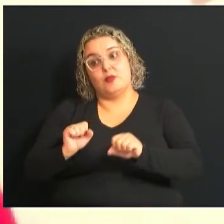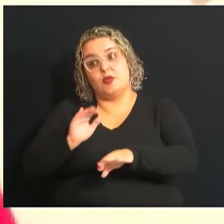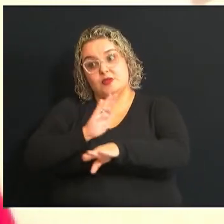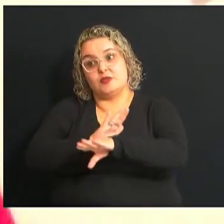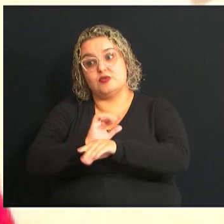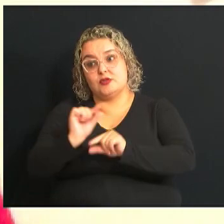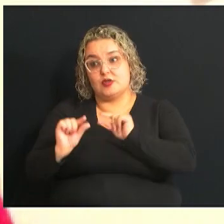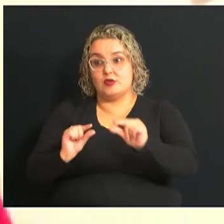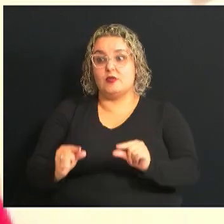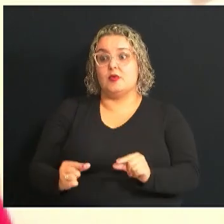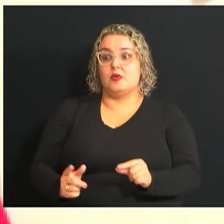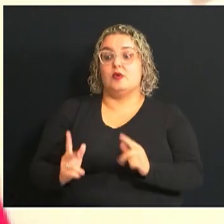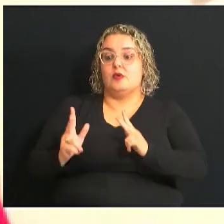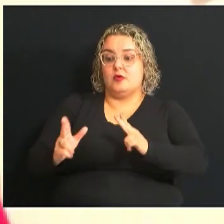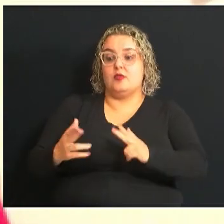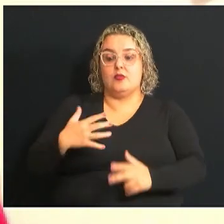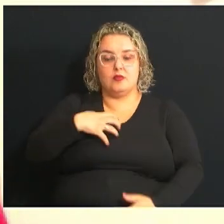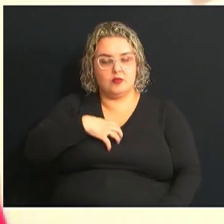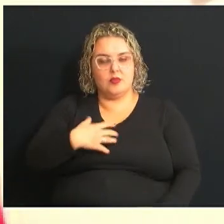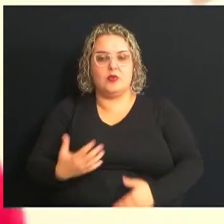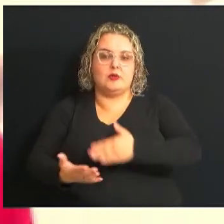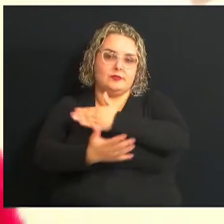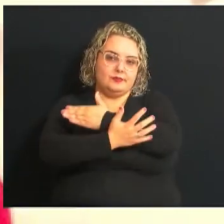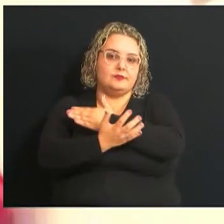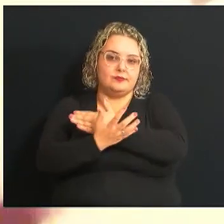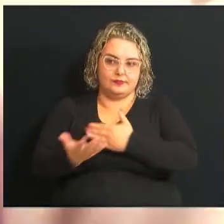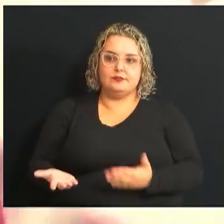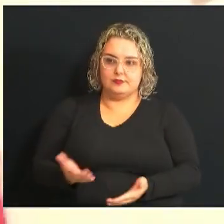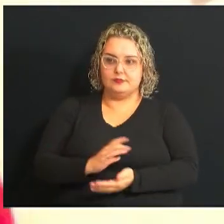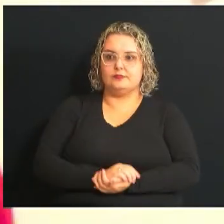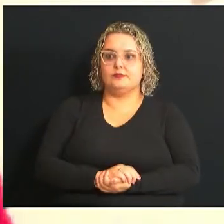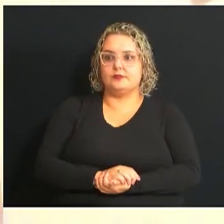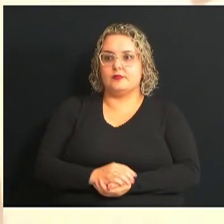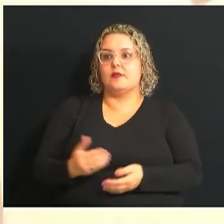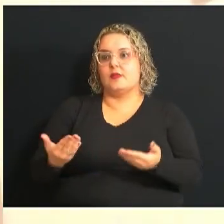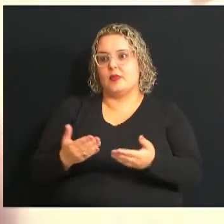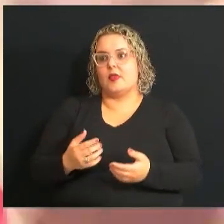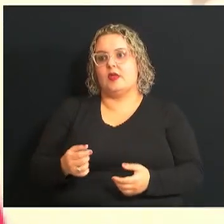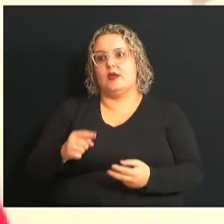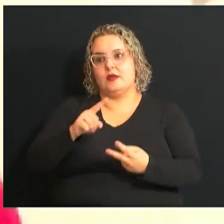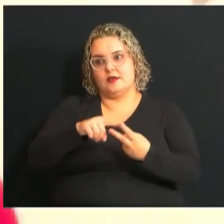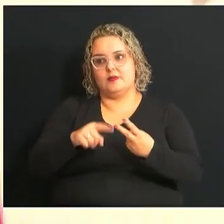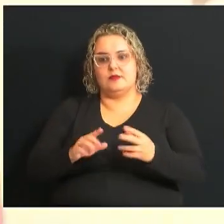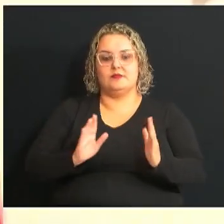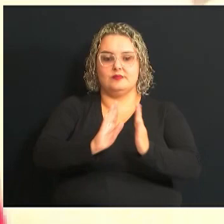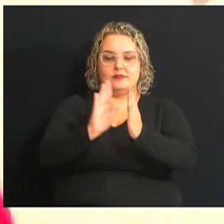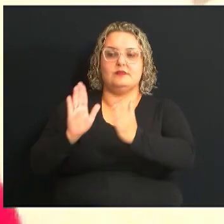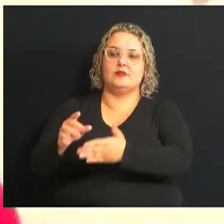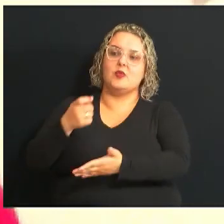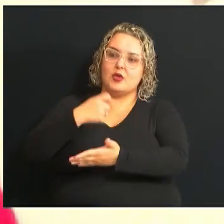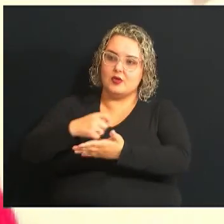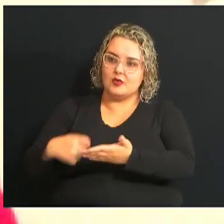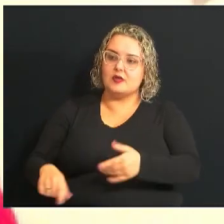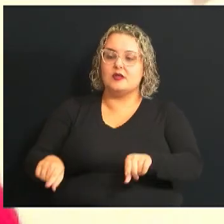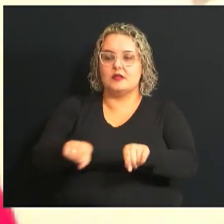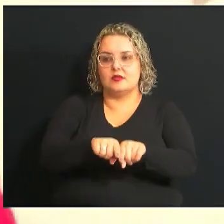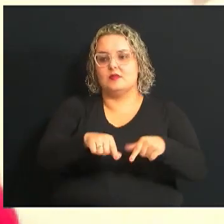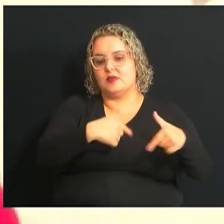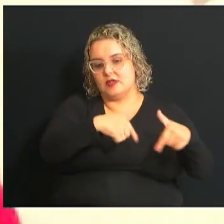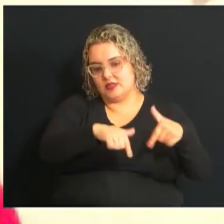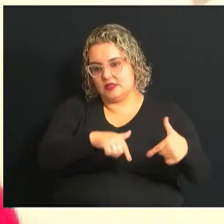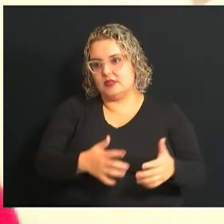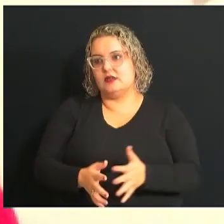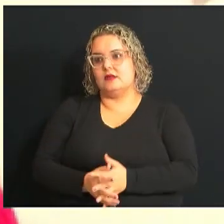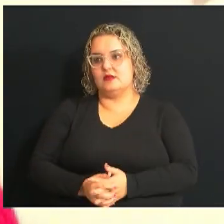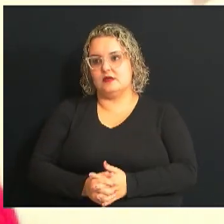eu fui ajudada, sabe? Então, hoje essas são as minhas duas frentes, eu escrevo e eu trabalho também